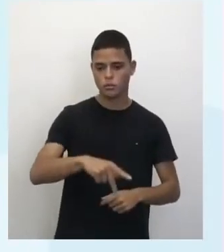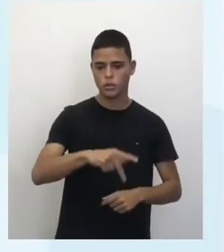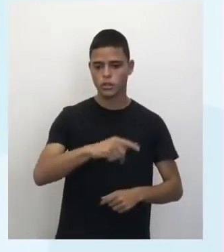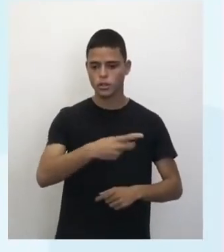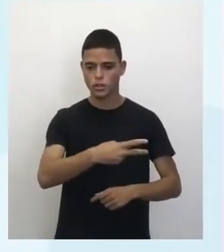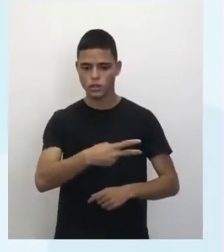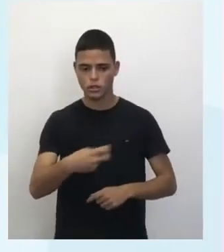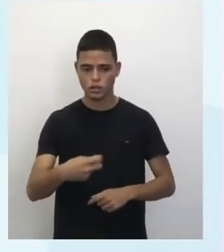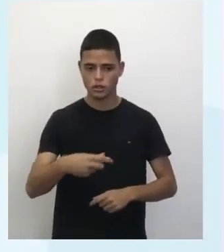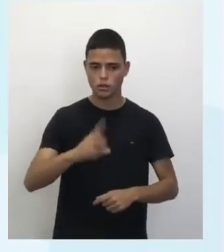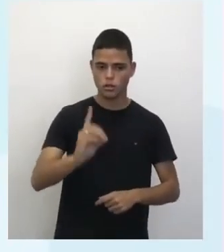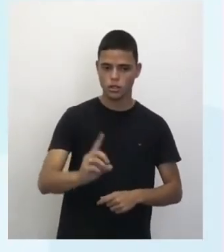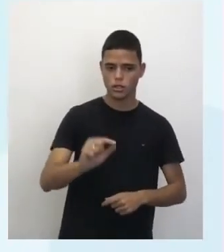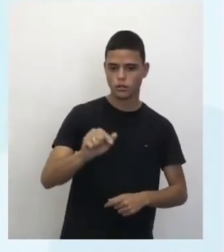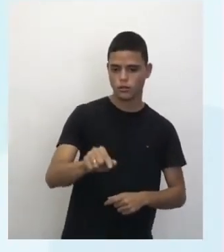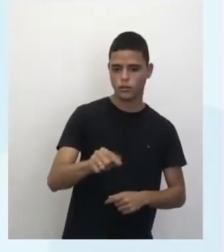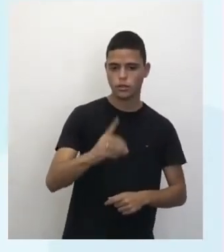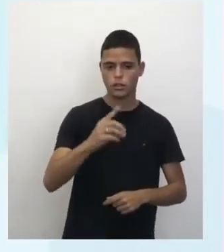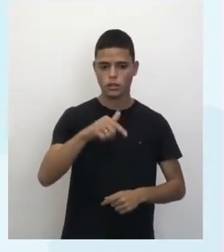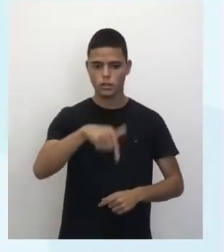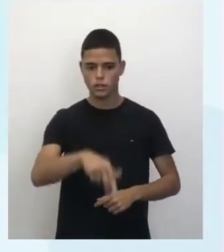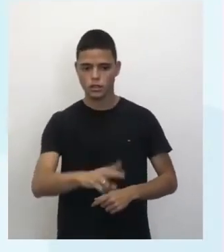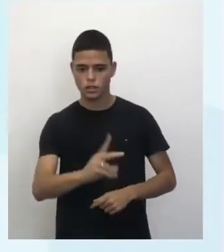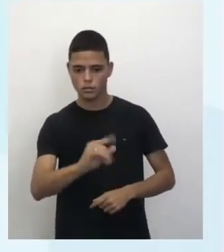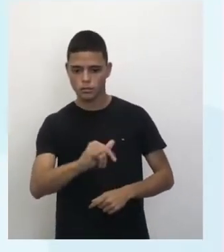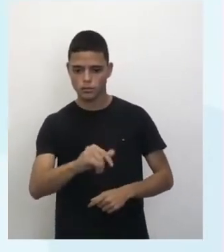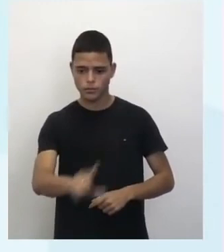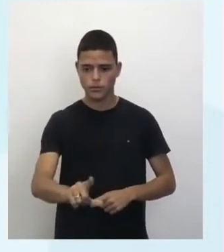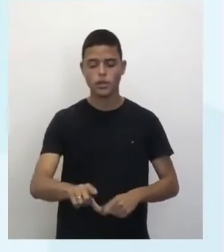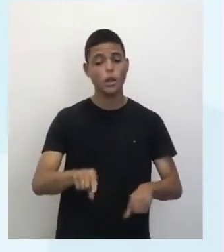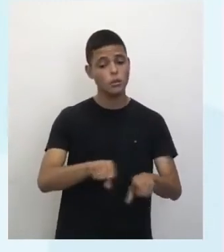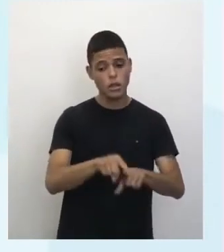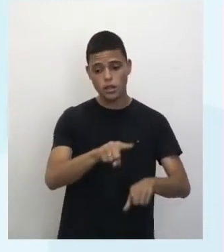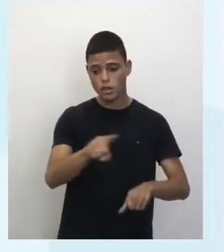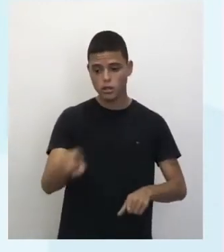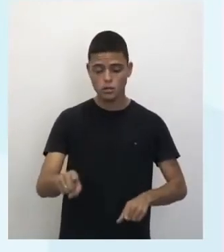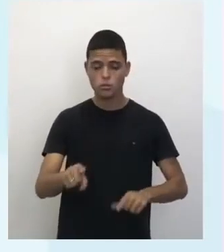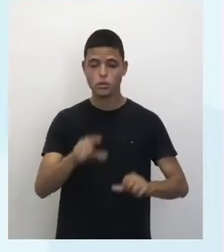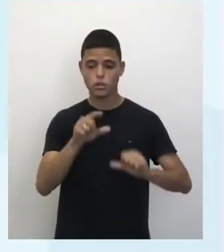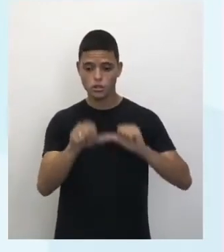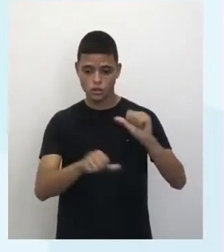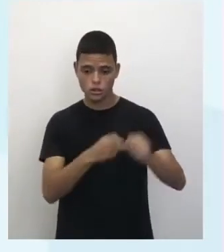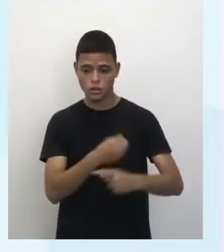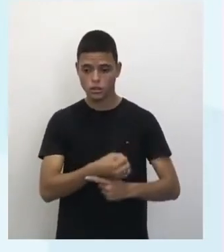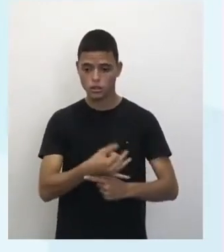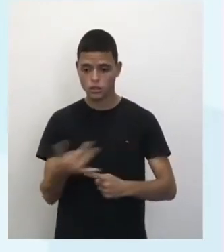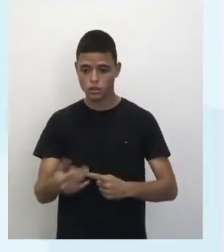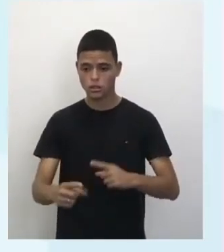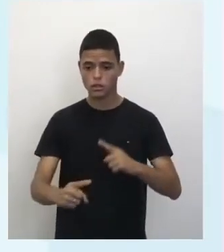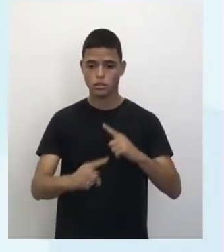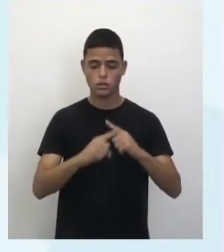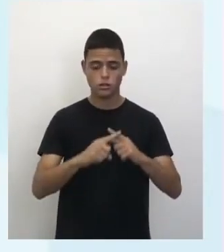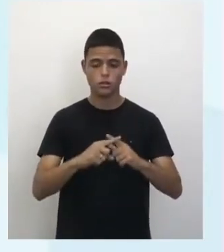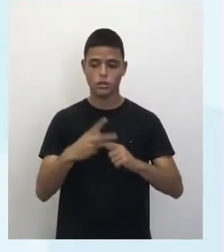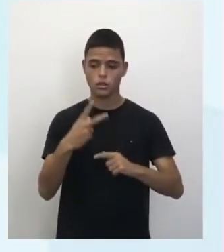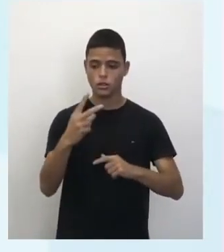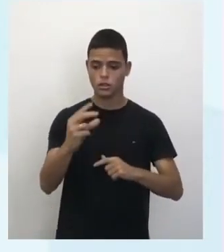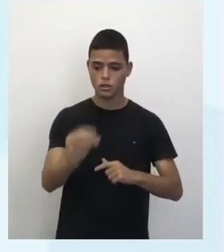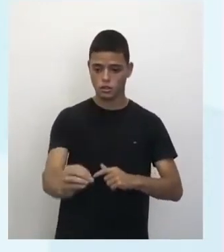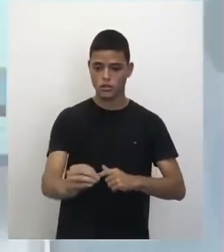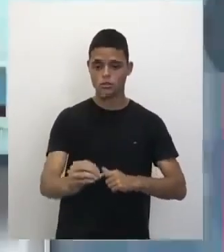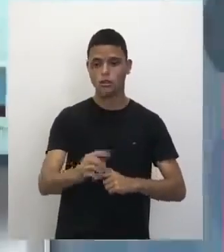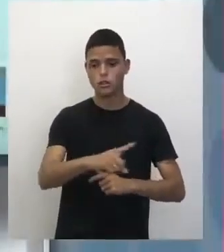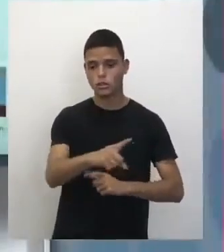turbinas dessas, né? Então, a gente pode dimensionar o valor para uma, e você pode aí calcular depois isso multiplicando por 20 para você encontrar o potencial